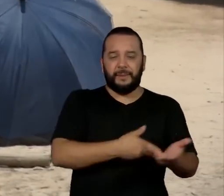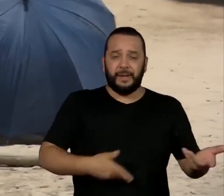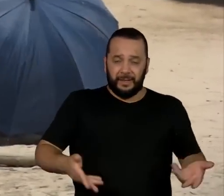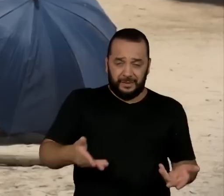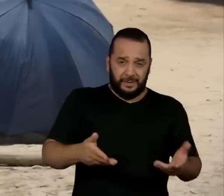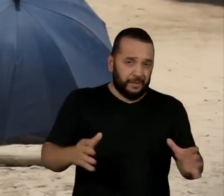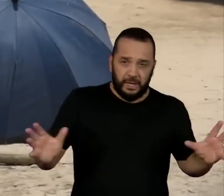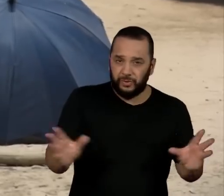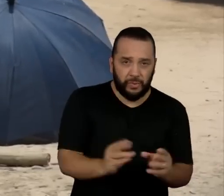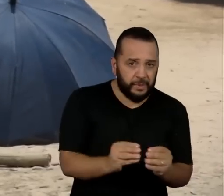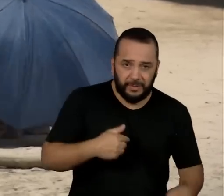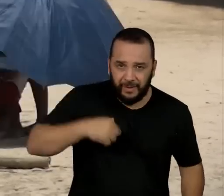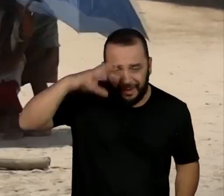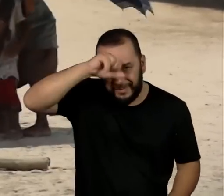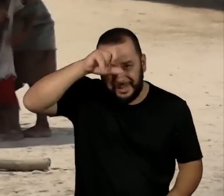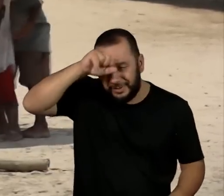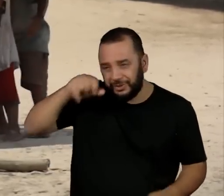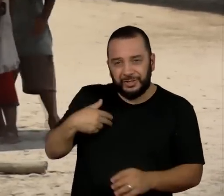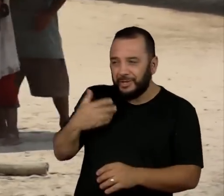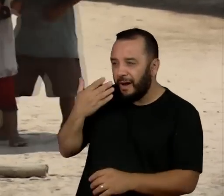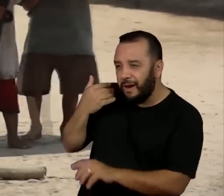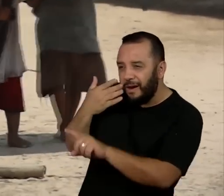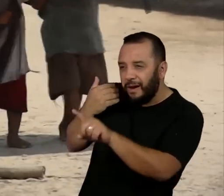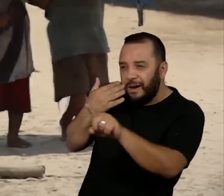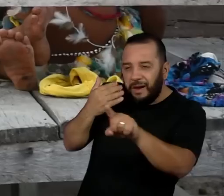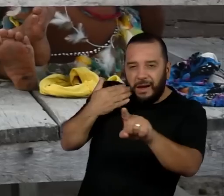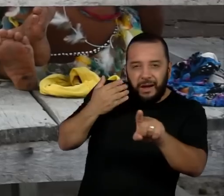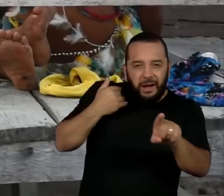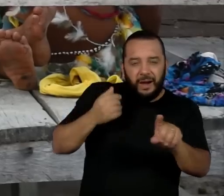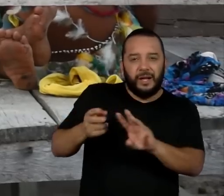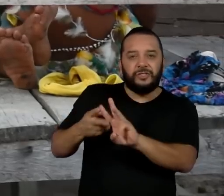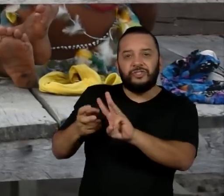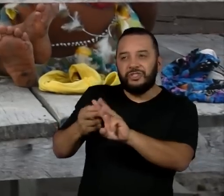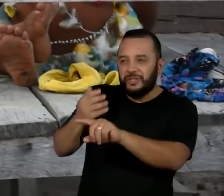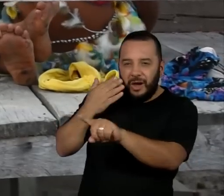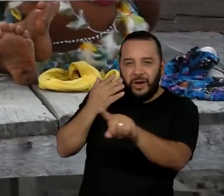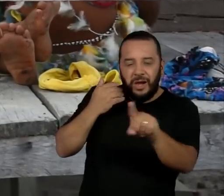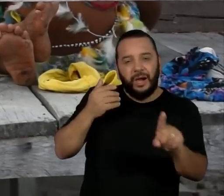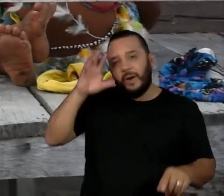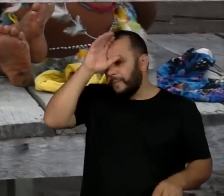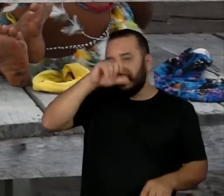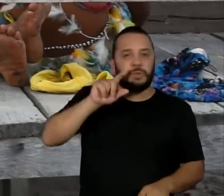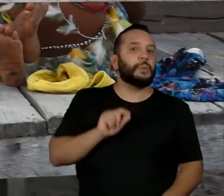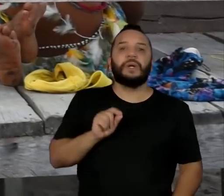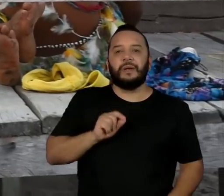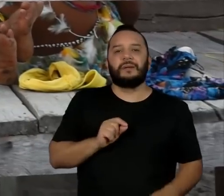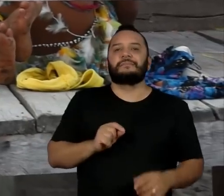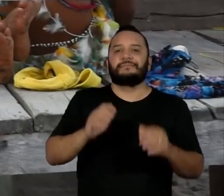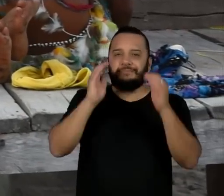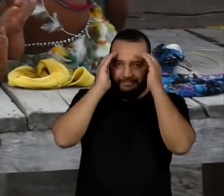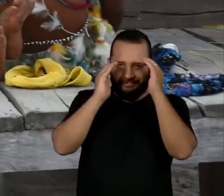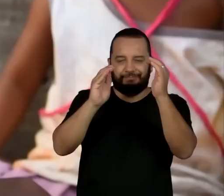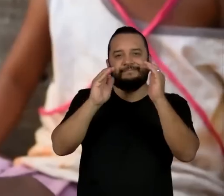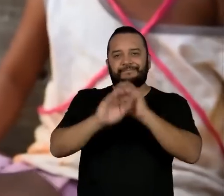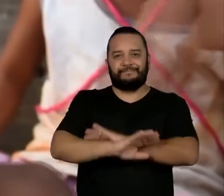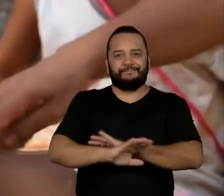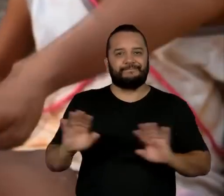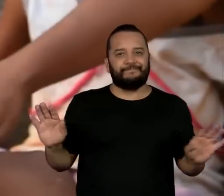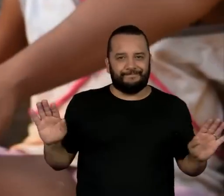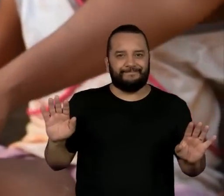véu da noiva, porque é um véu que é usado no casamento deles e é feito